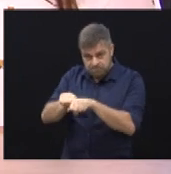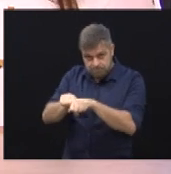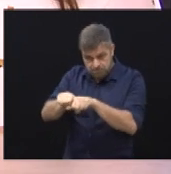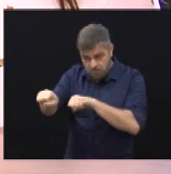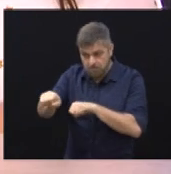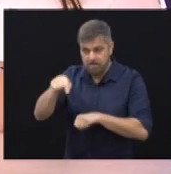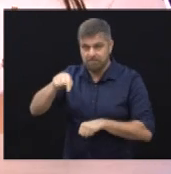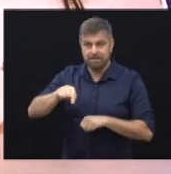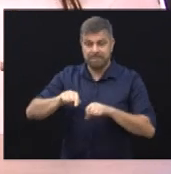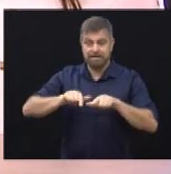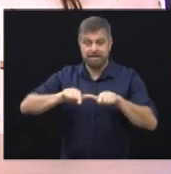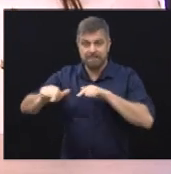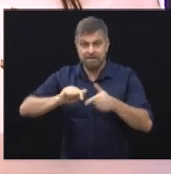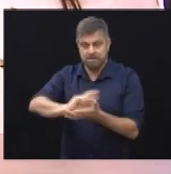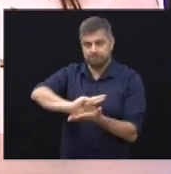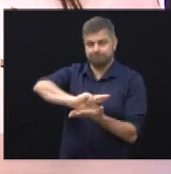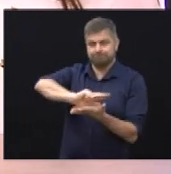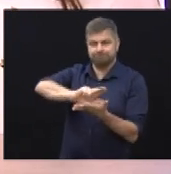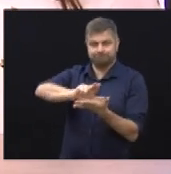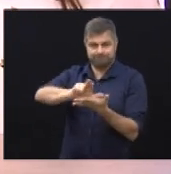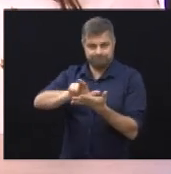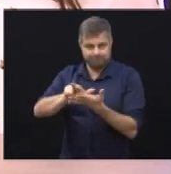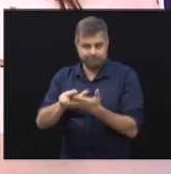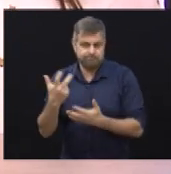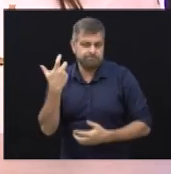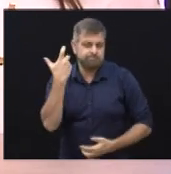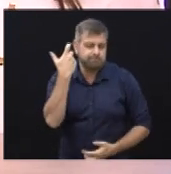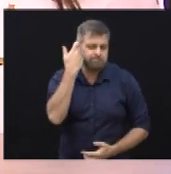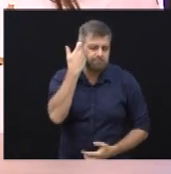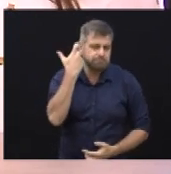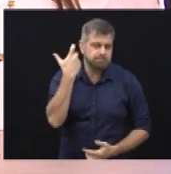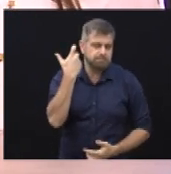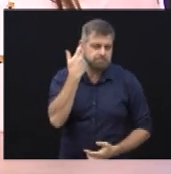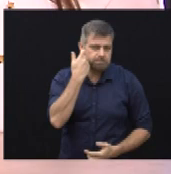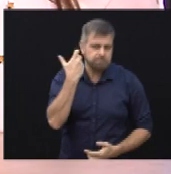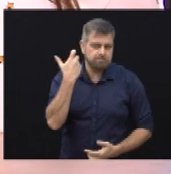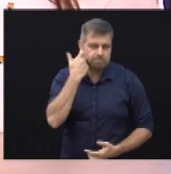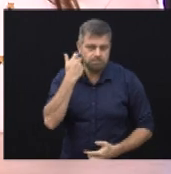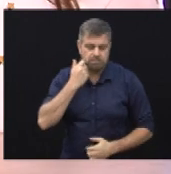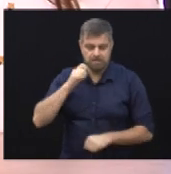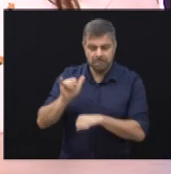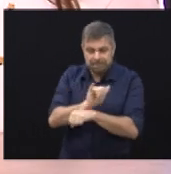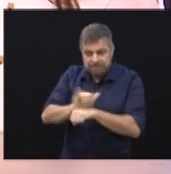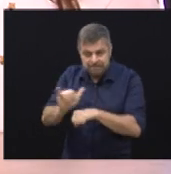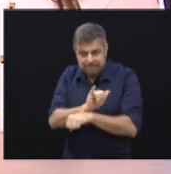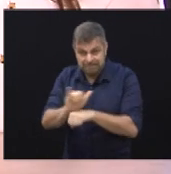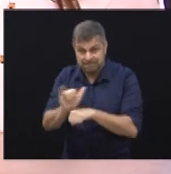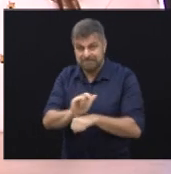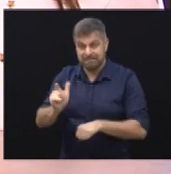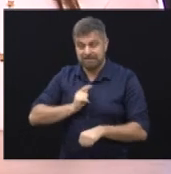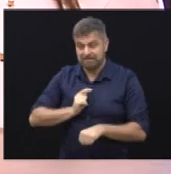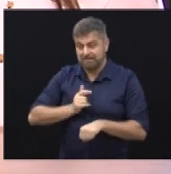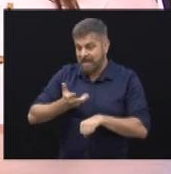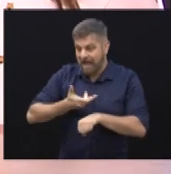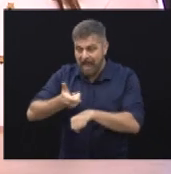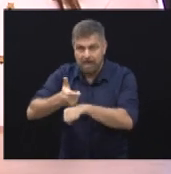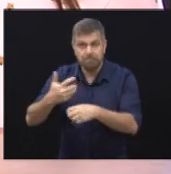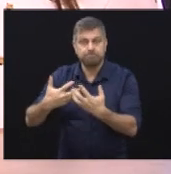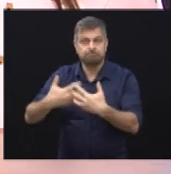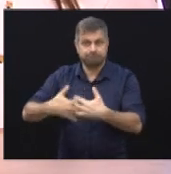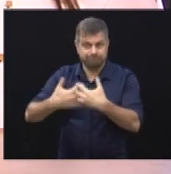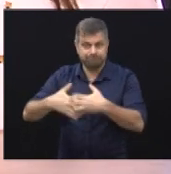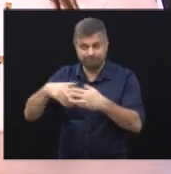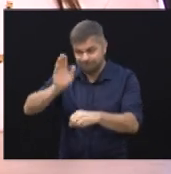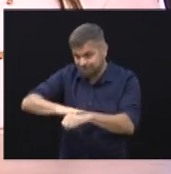habilitado, ele pode trabalhar com procedimentos invasivos. Então, são técnicas que vão ter uma ação ainda